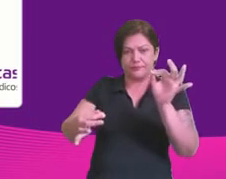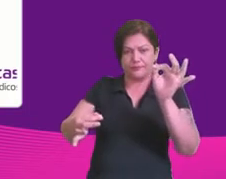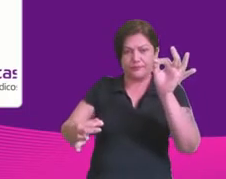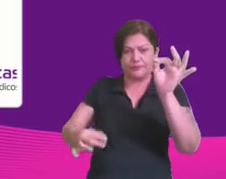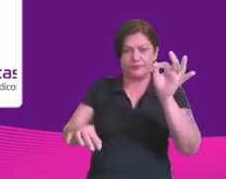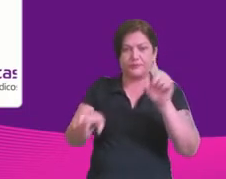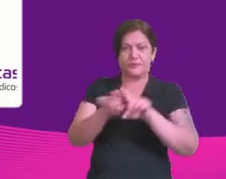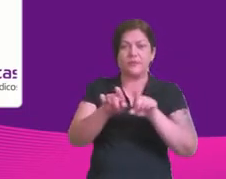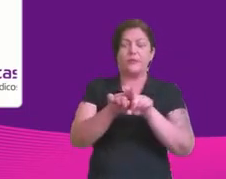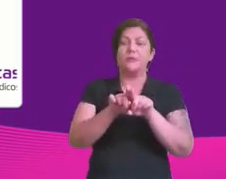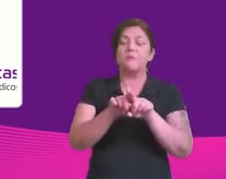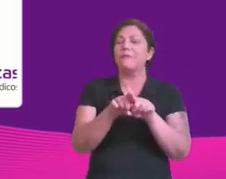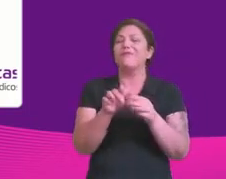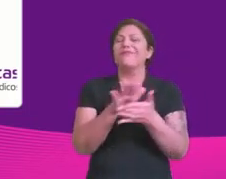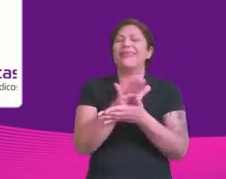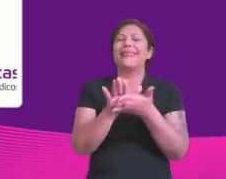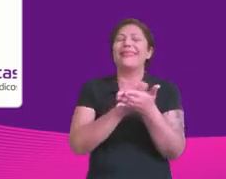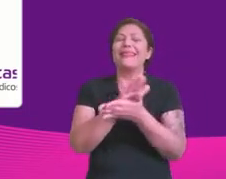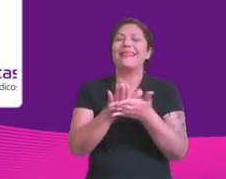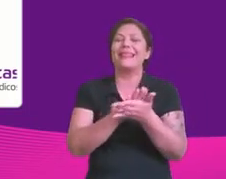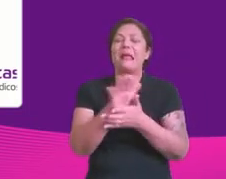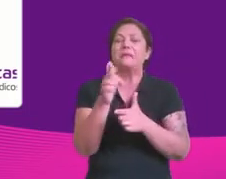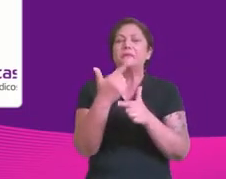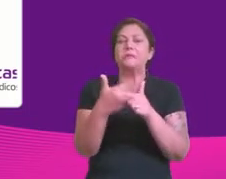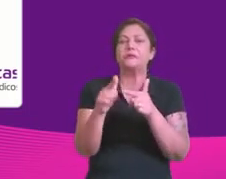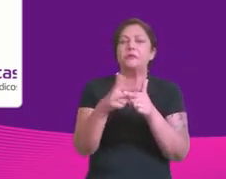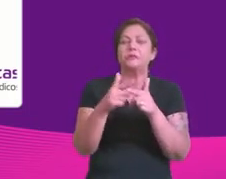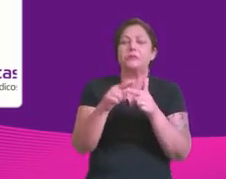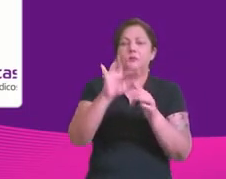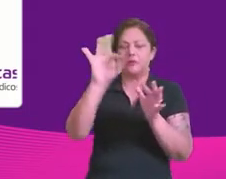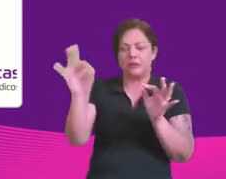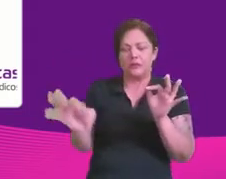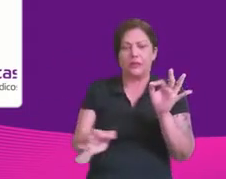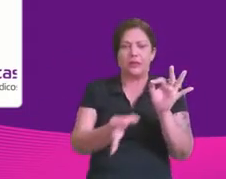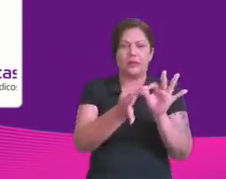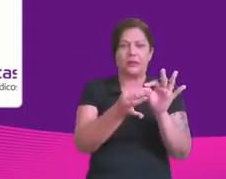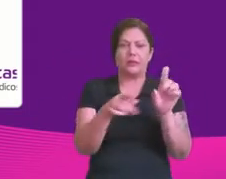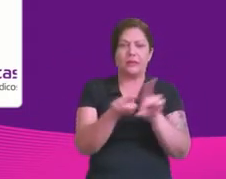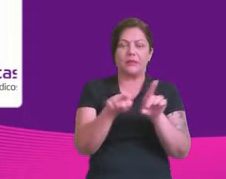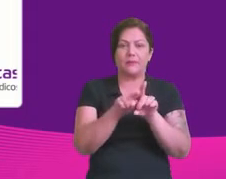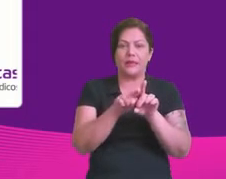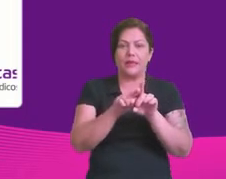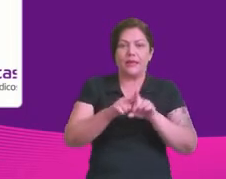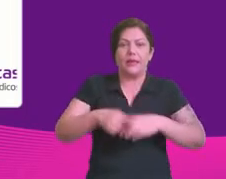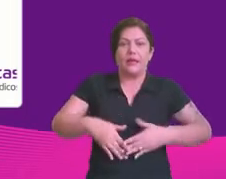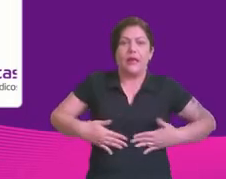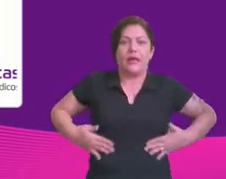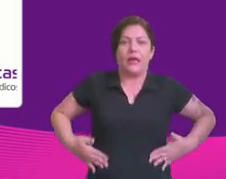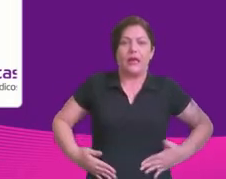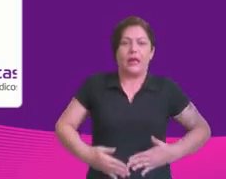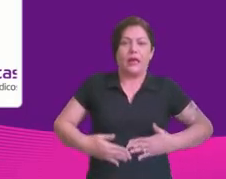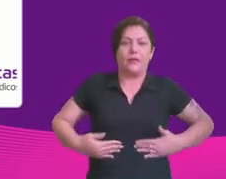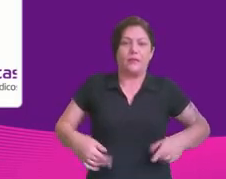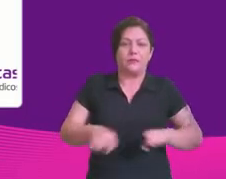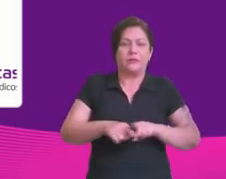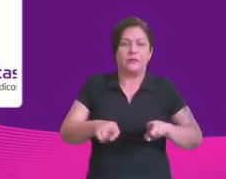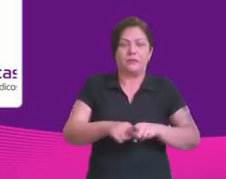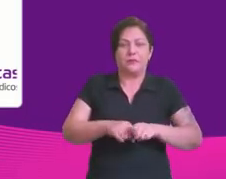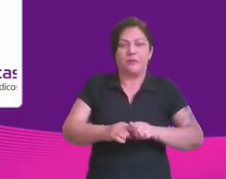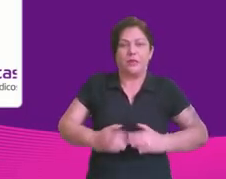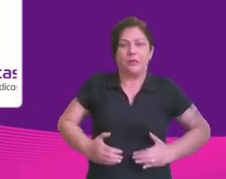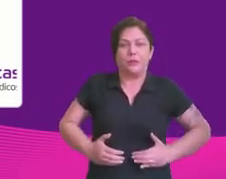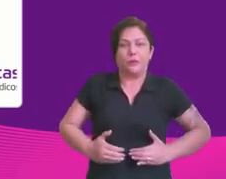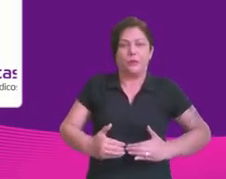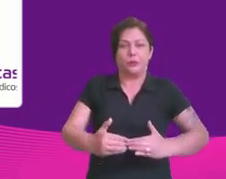nada sugestivo de implante em tórax. Em abdômen, o que a gente tinha era um espessamento parietal irregular da